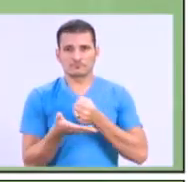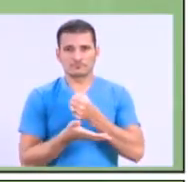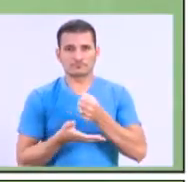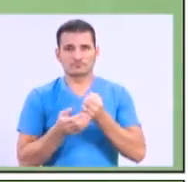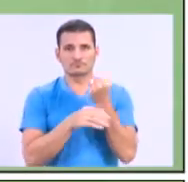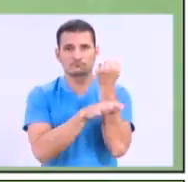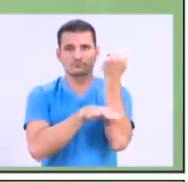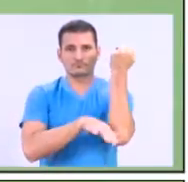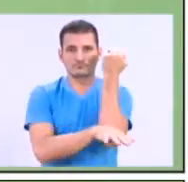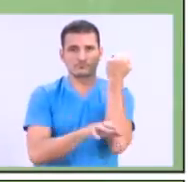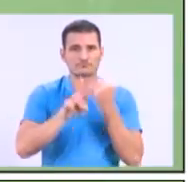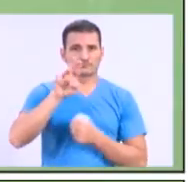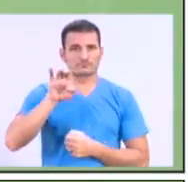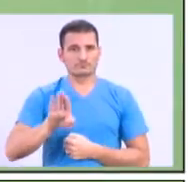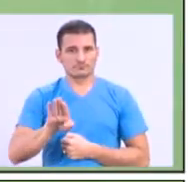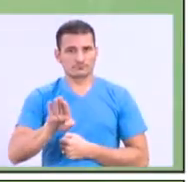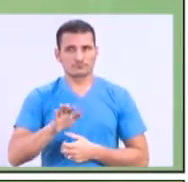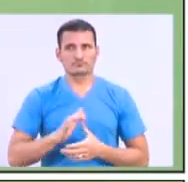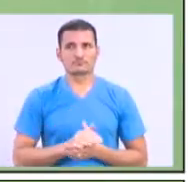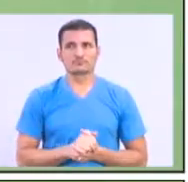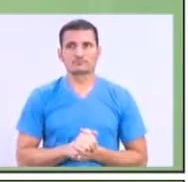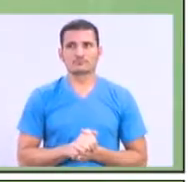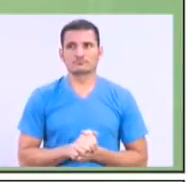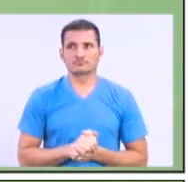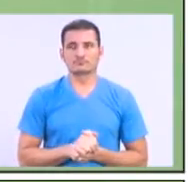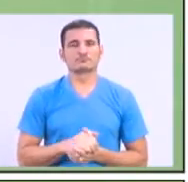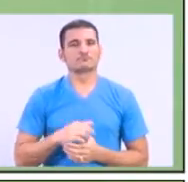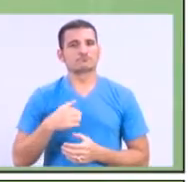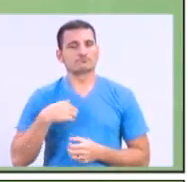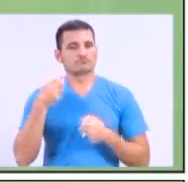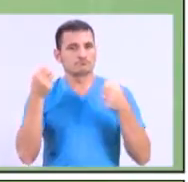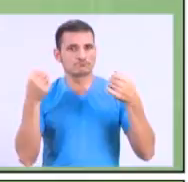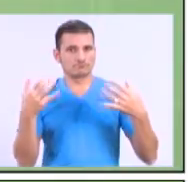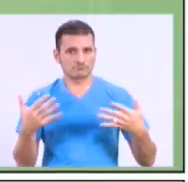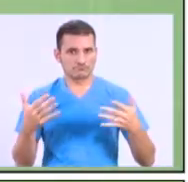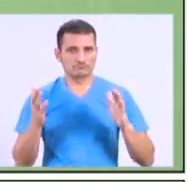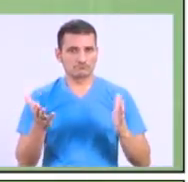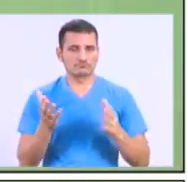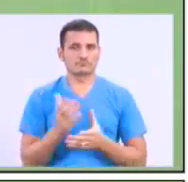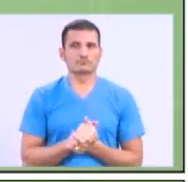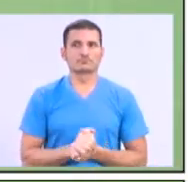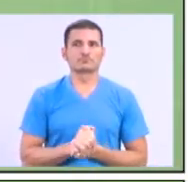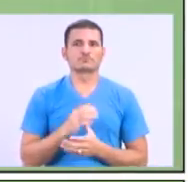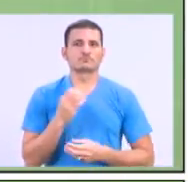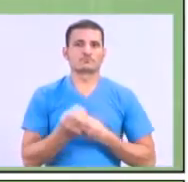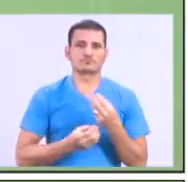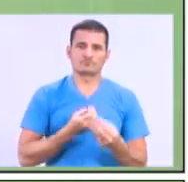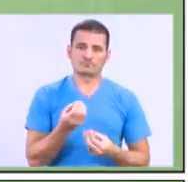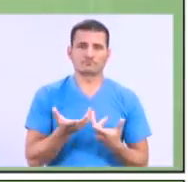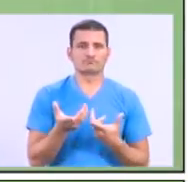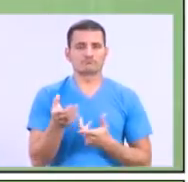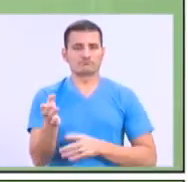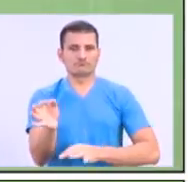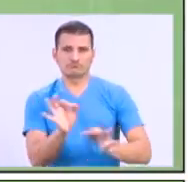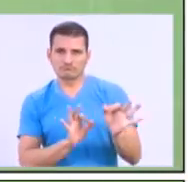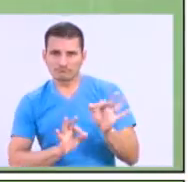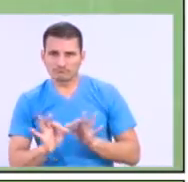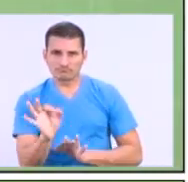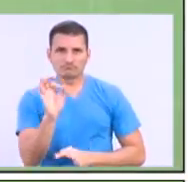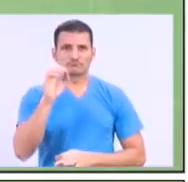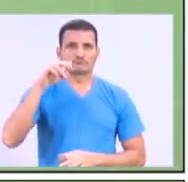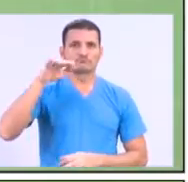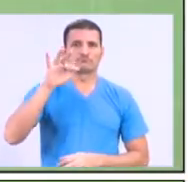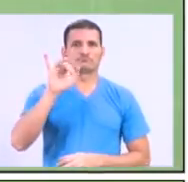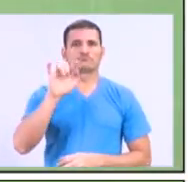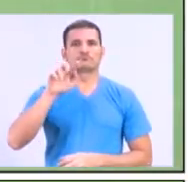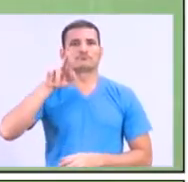web, que basicamente foi o que eu acabei de falar sobre como montar um ambiente, né? Como configurar aqui,